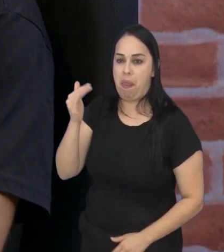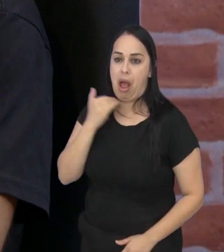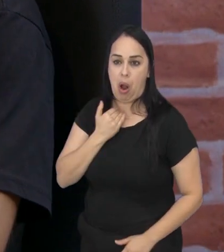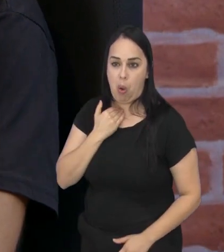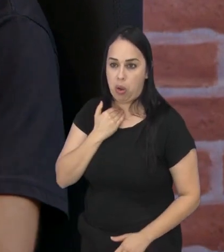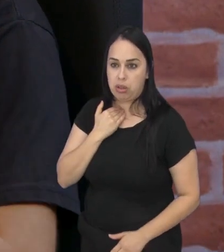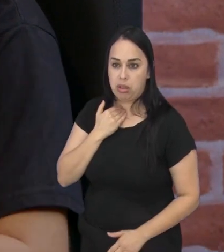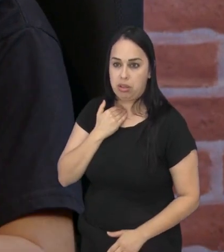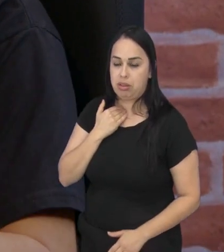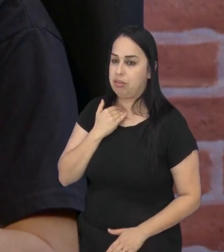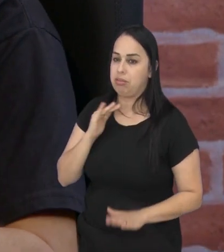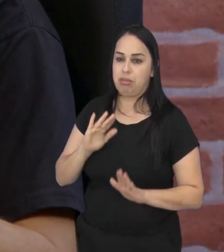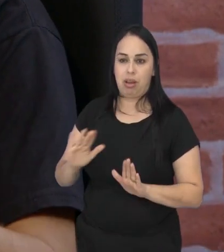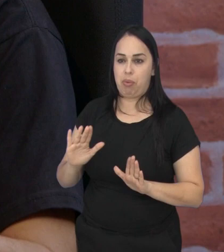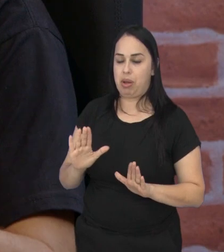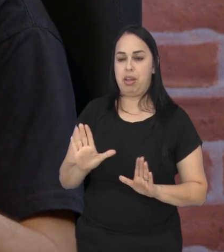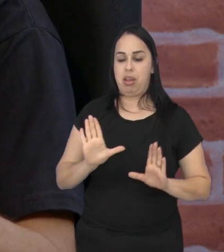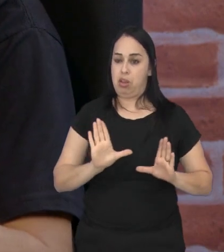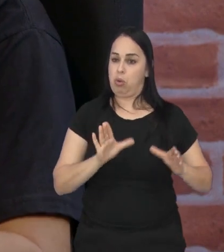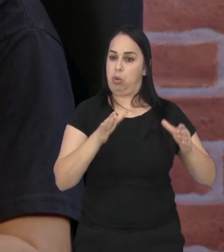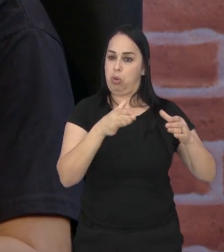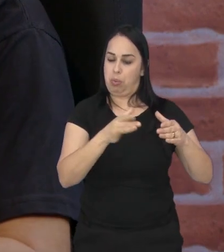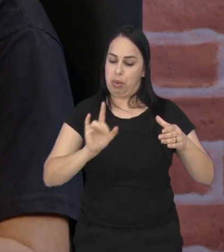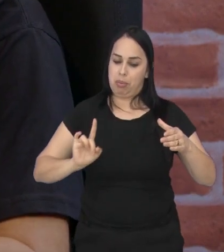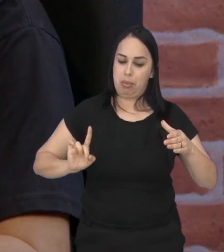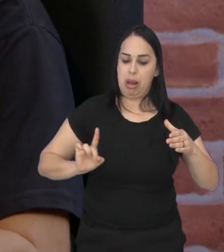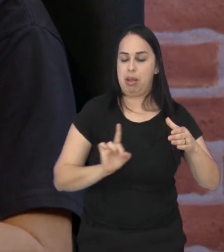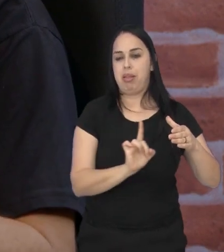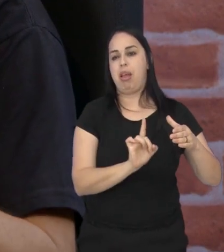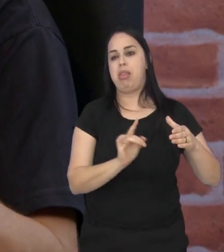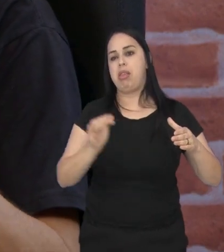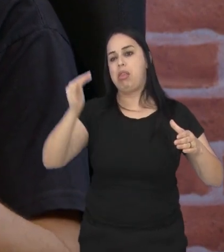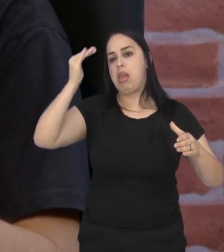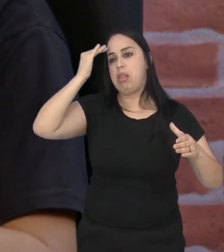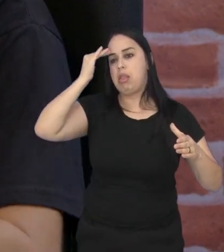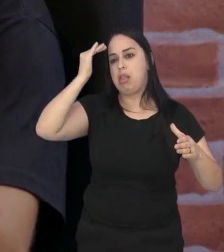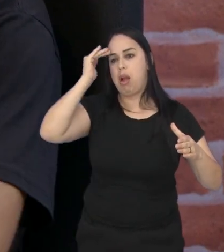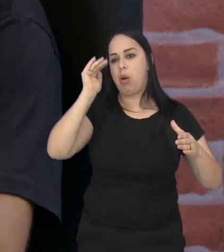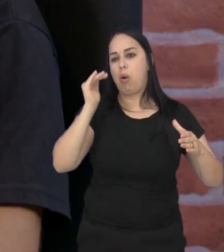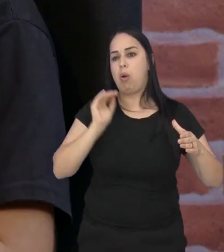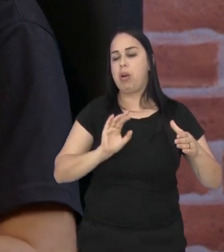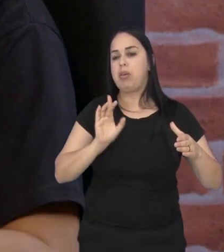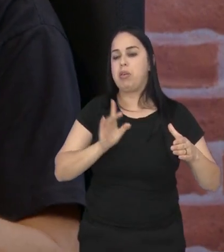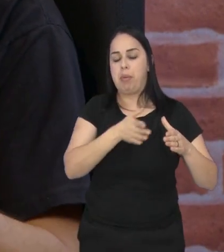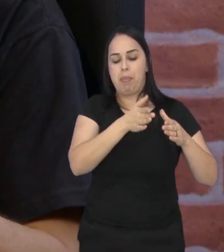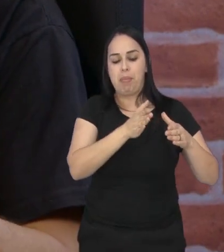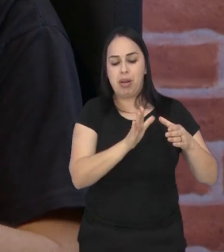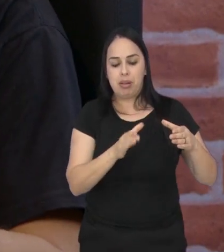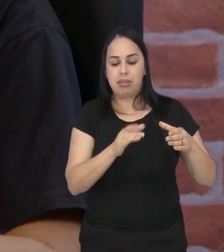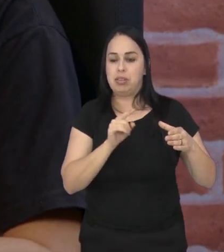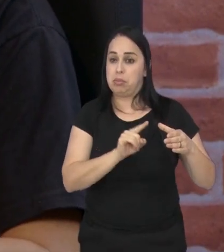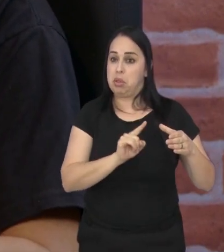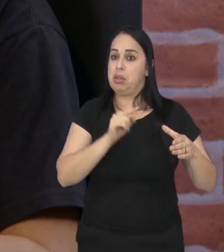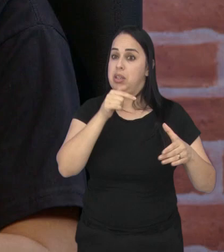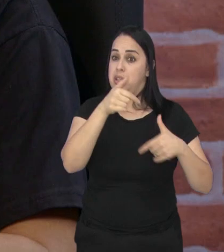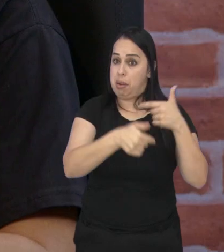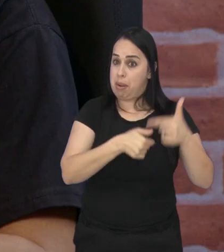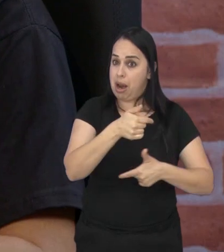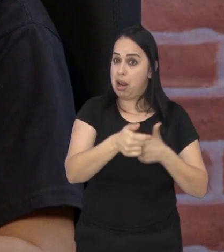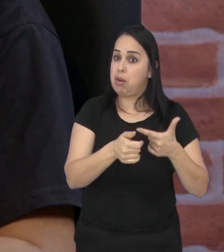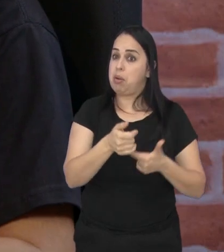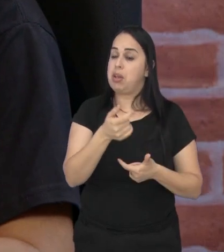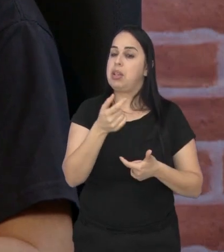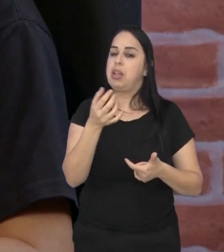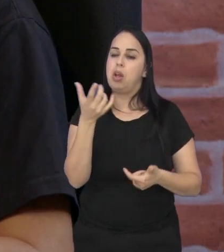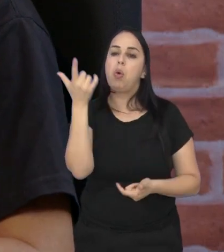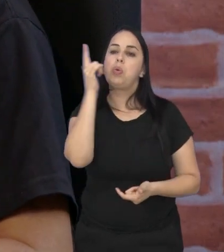na época. Eu estou numa banda boa, e aí você começa a entender os processos. Eu estou numa banda boa, fazendo bons